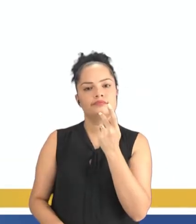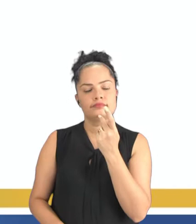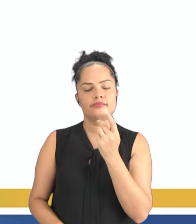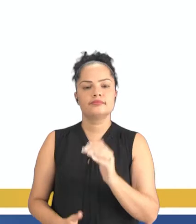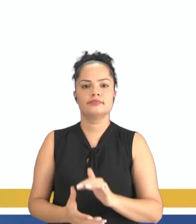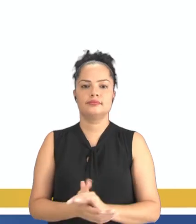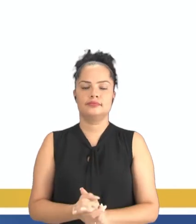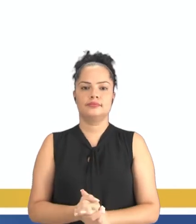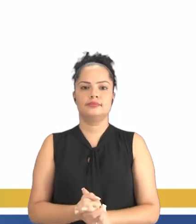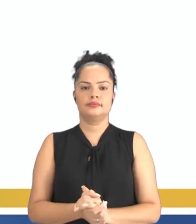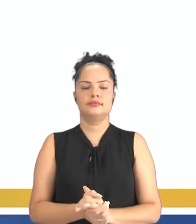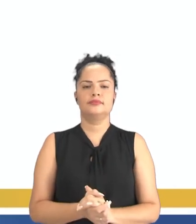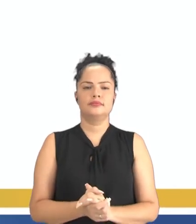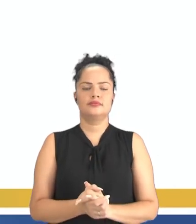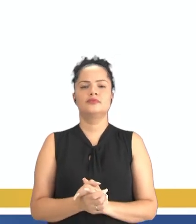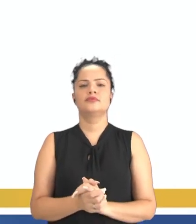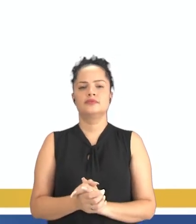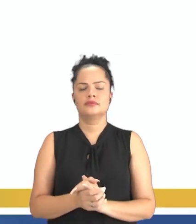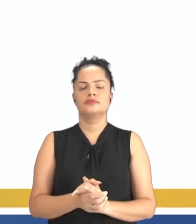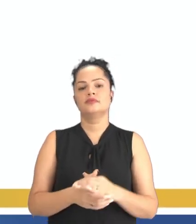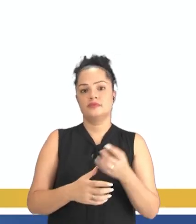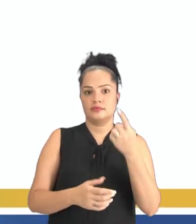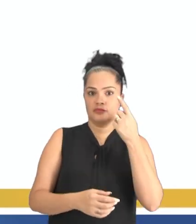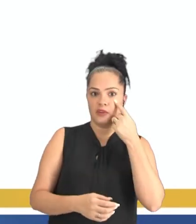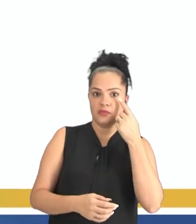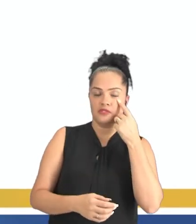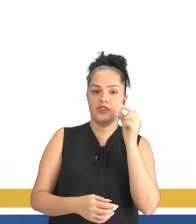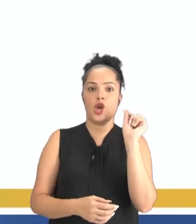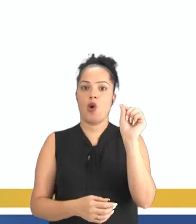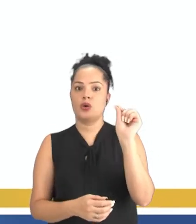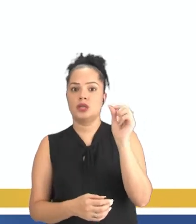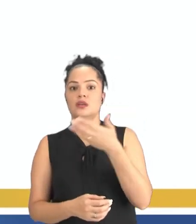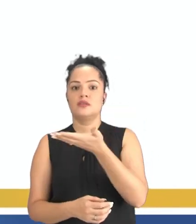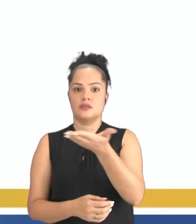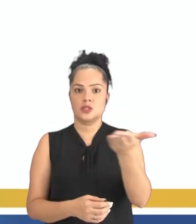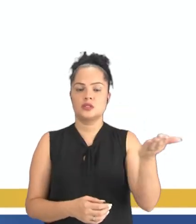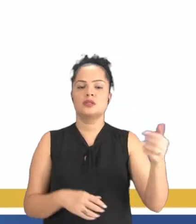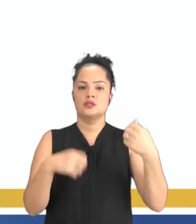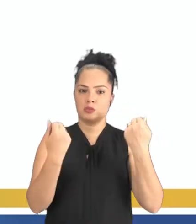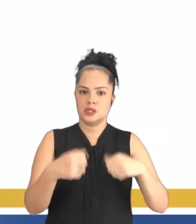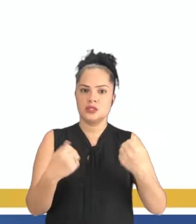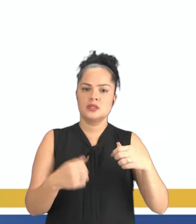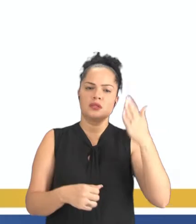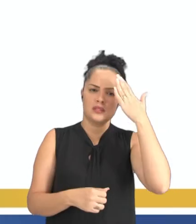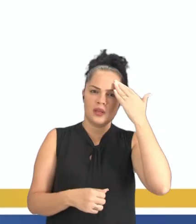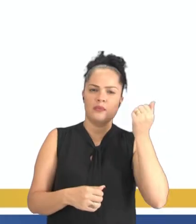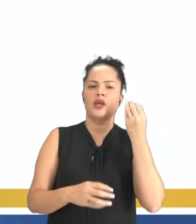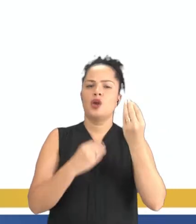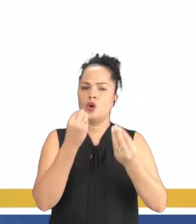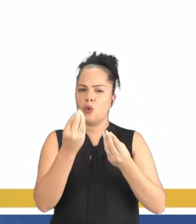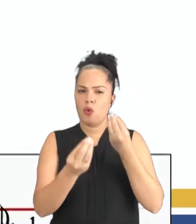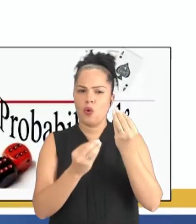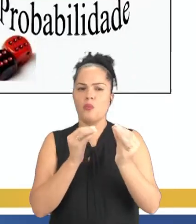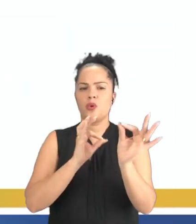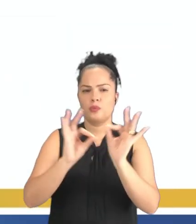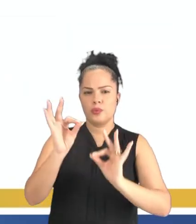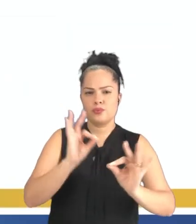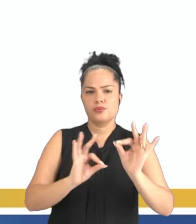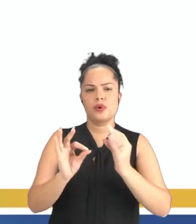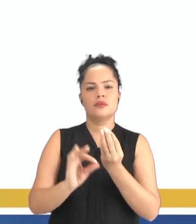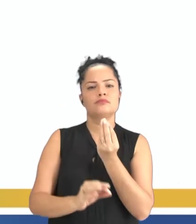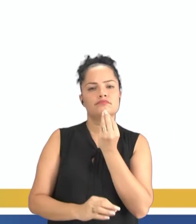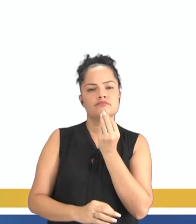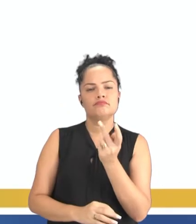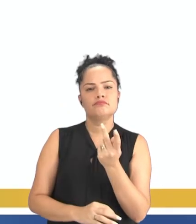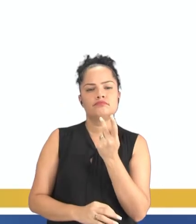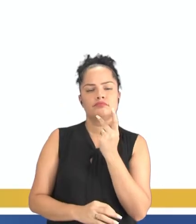Então vamos aqui para algumas definições básicas que você precisa saber, né, para aplicar de fato o cálculo de probabilidade. Então